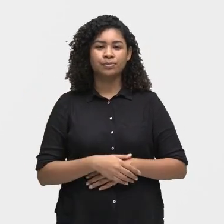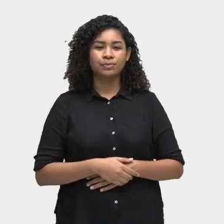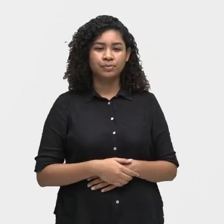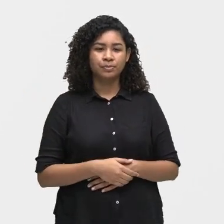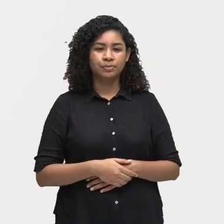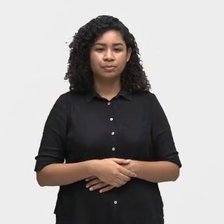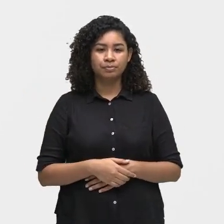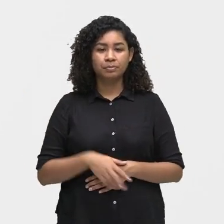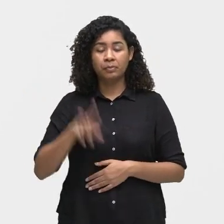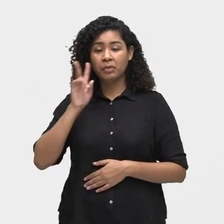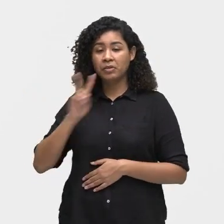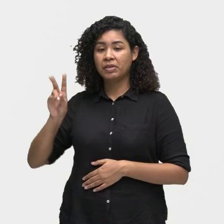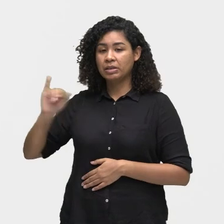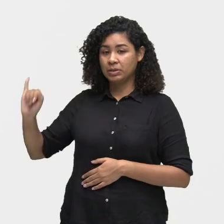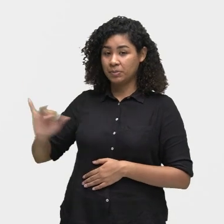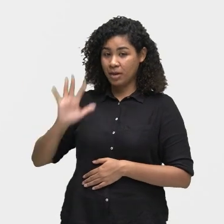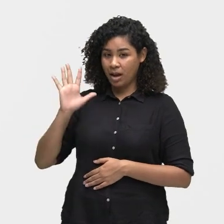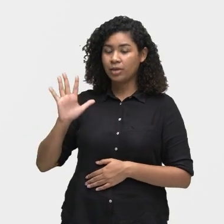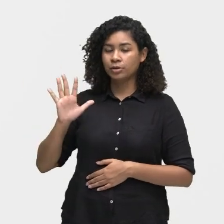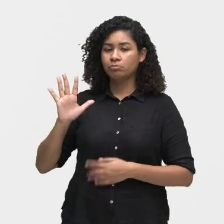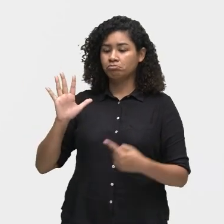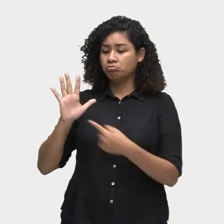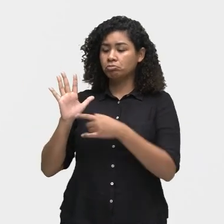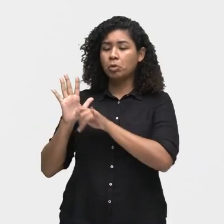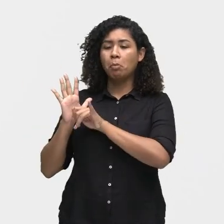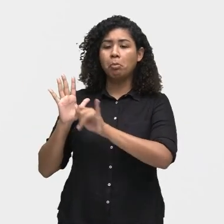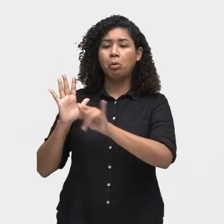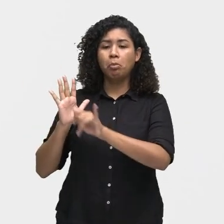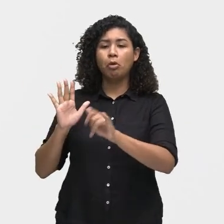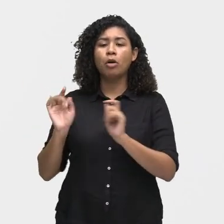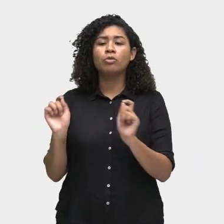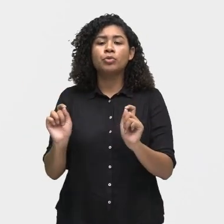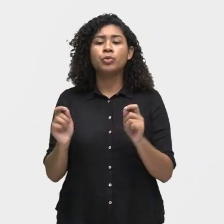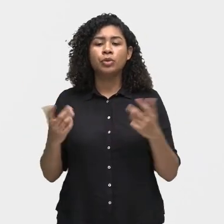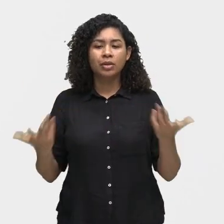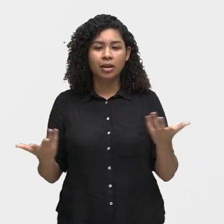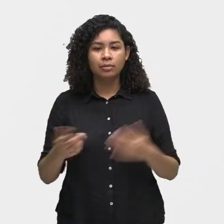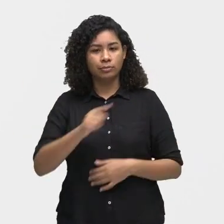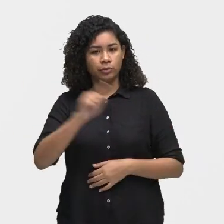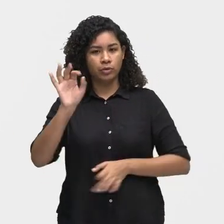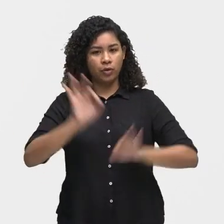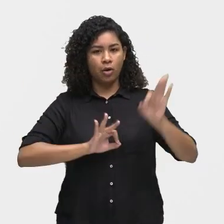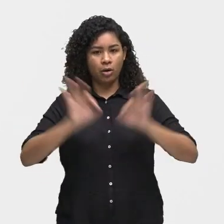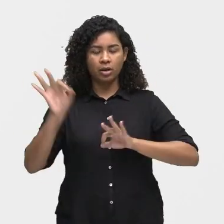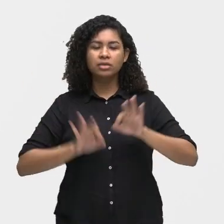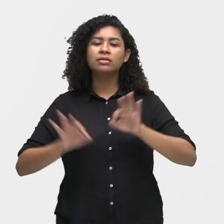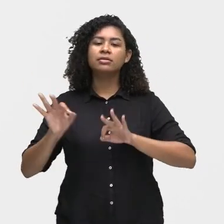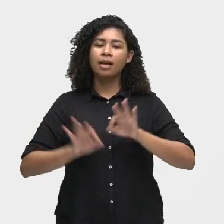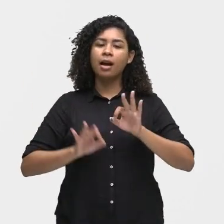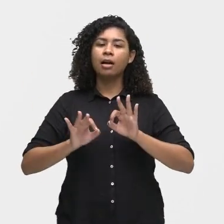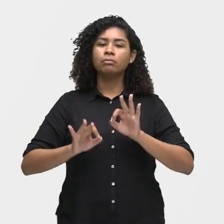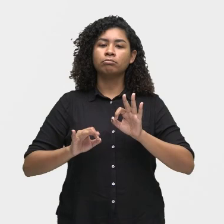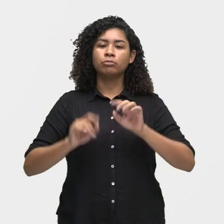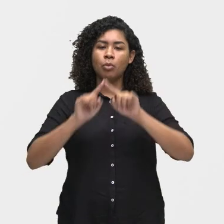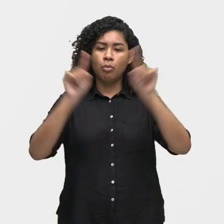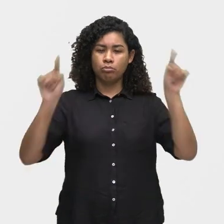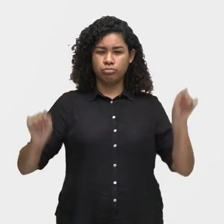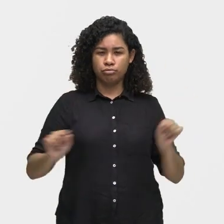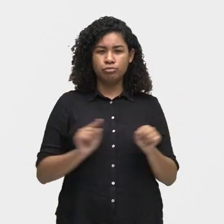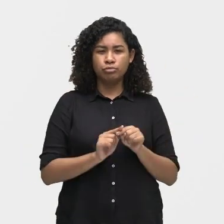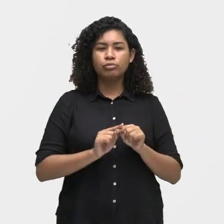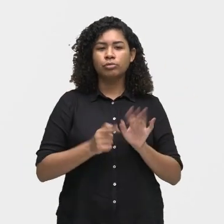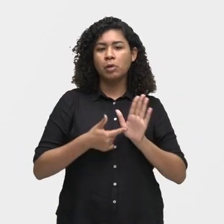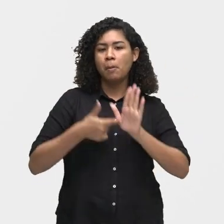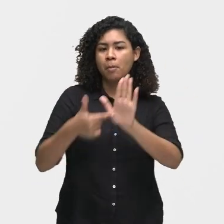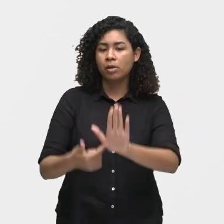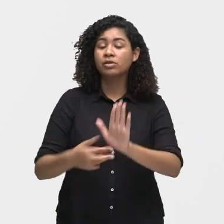Observe a imagem e a mensagem na imagem e faça uma frase ou um cartaz sobre o que ela representa, né? Nesse